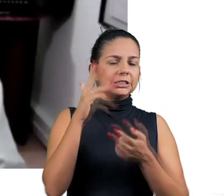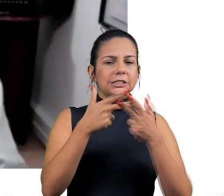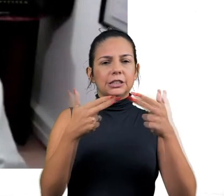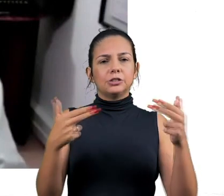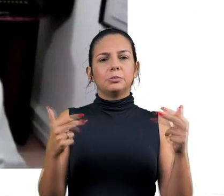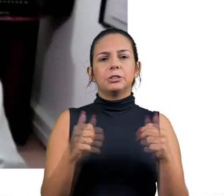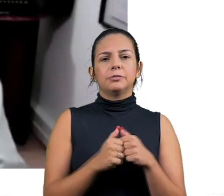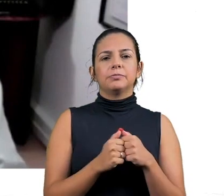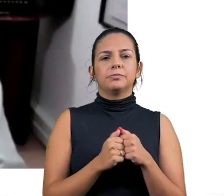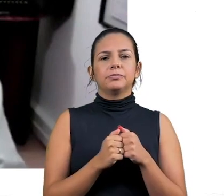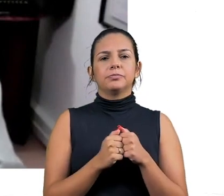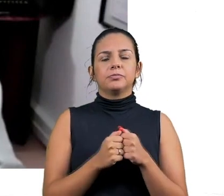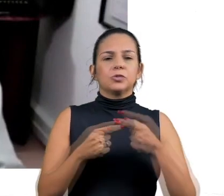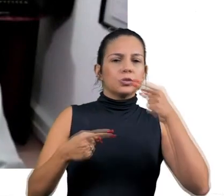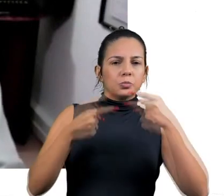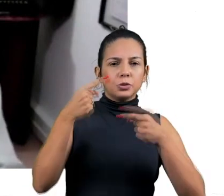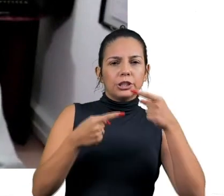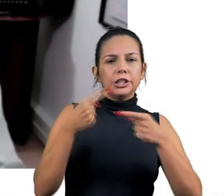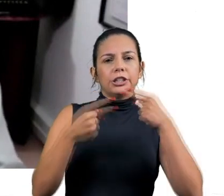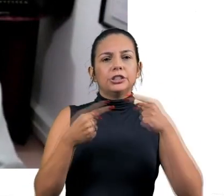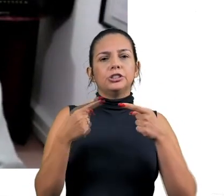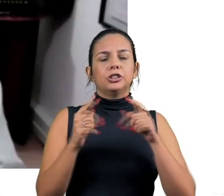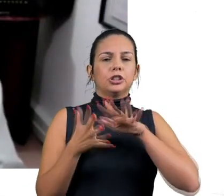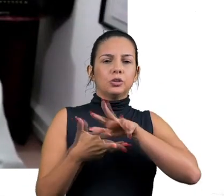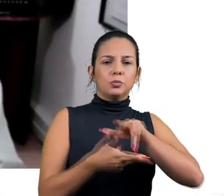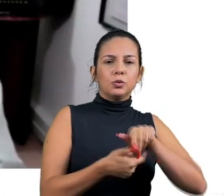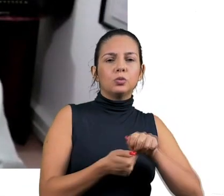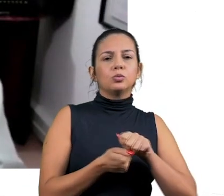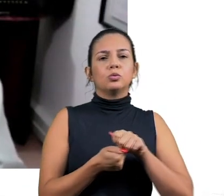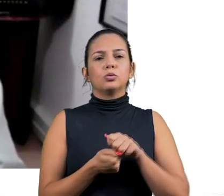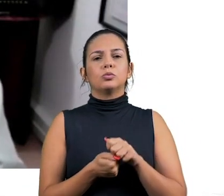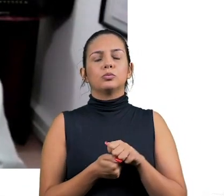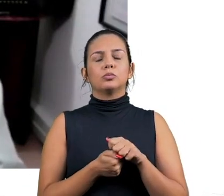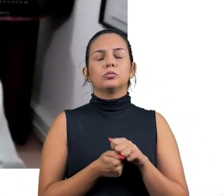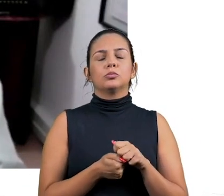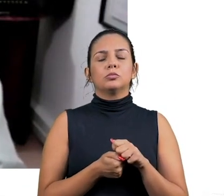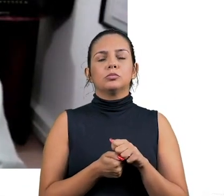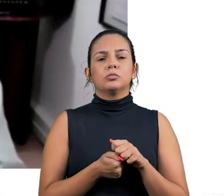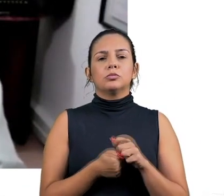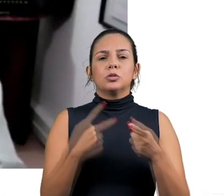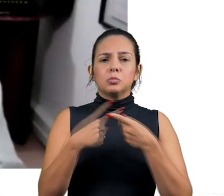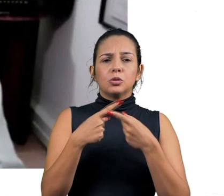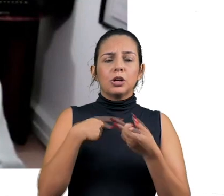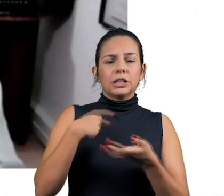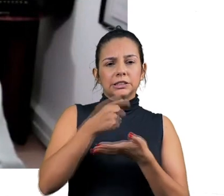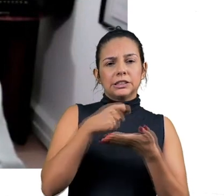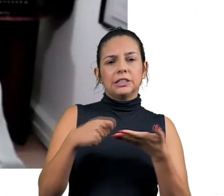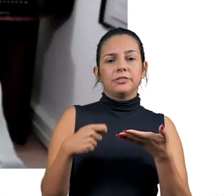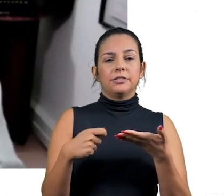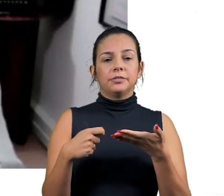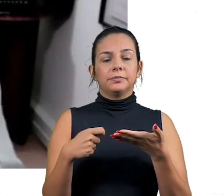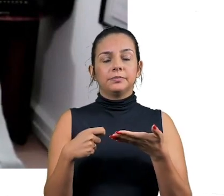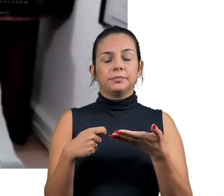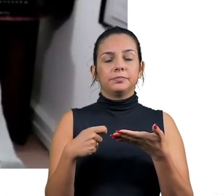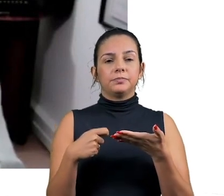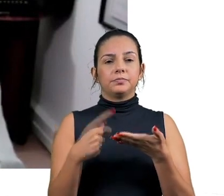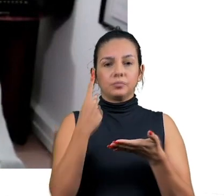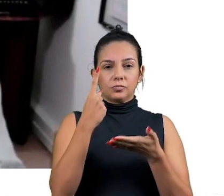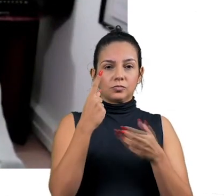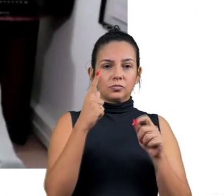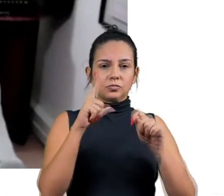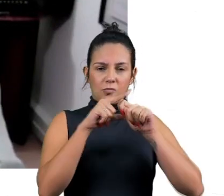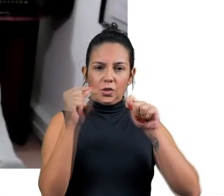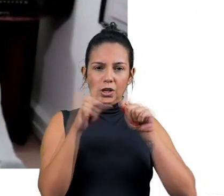sobre a política contemporânea no mundo, e porque eu escrevia um